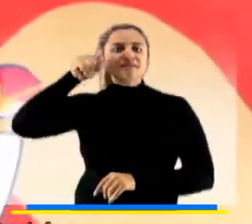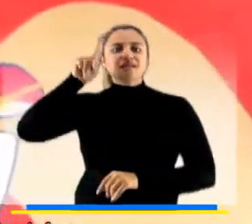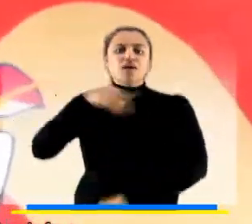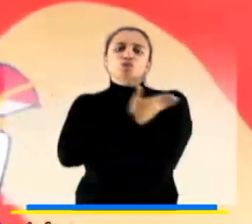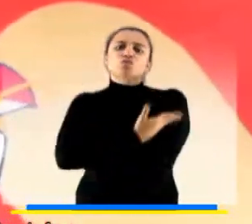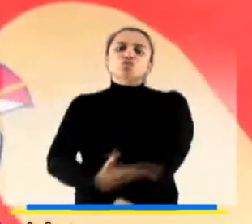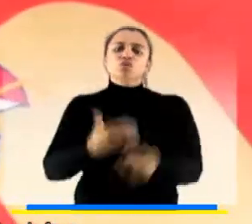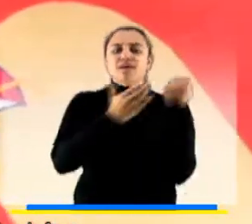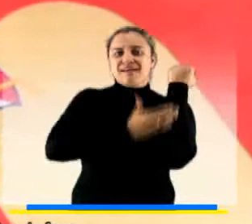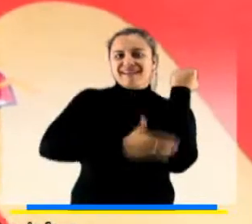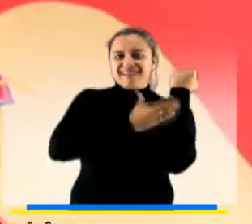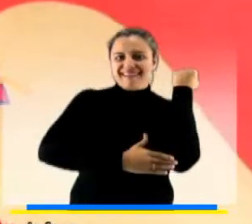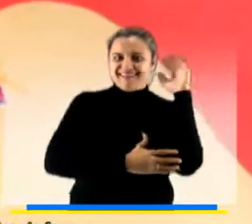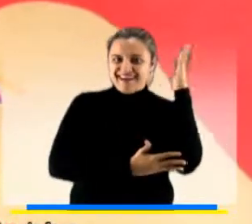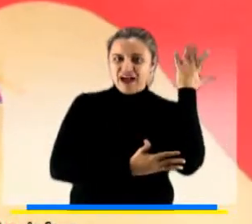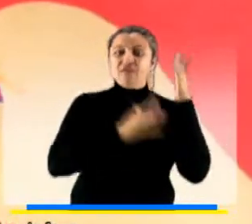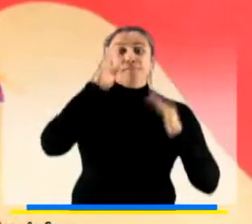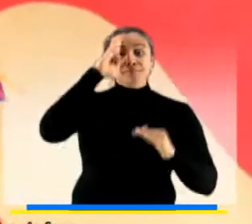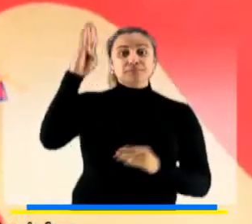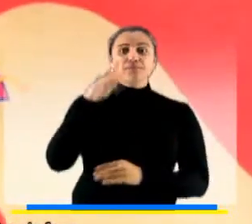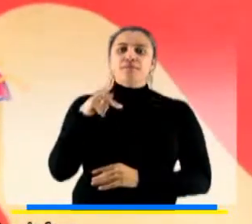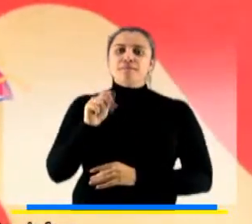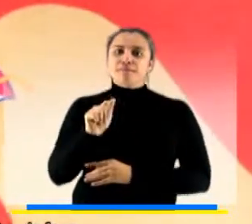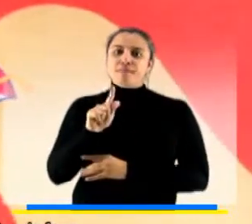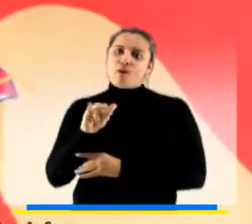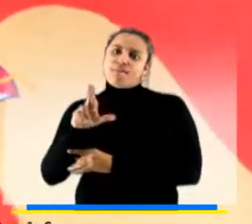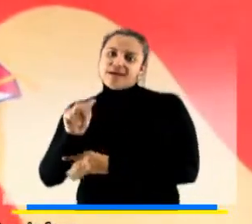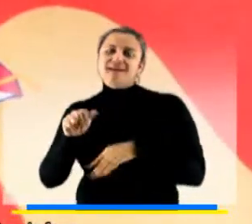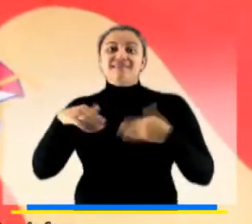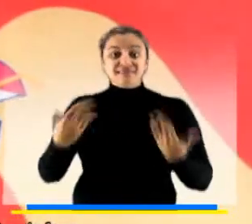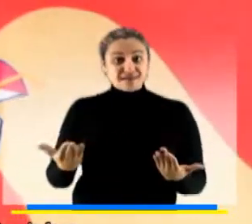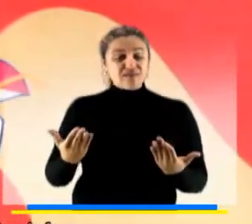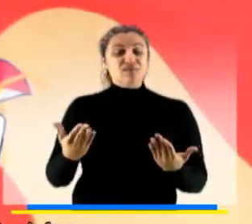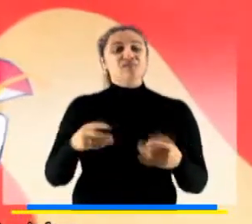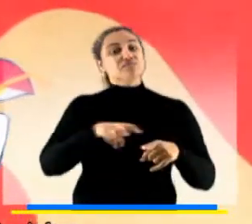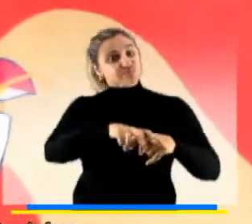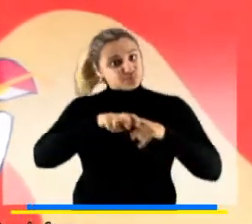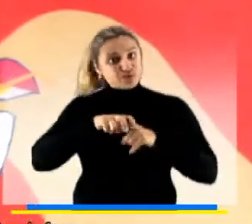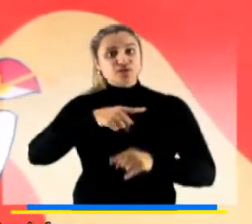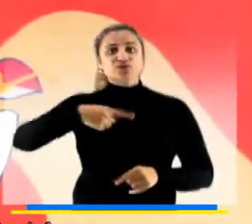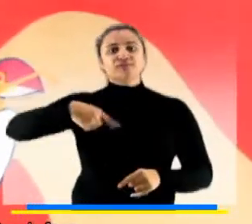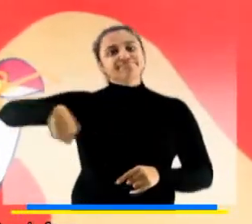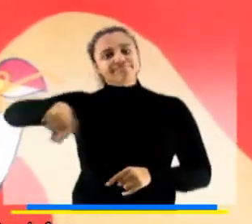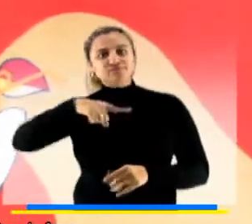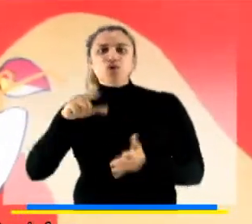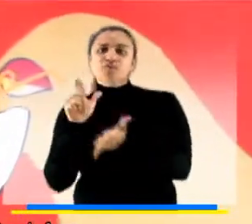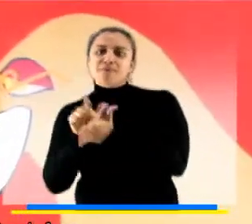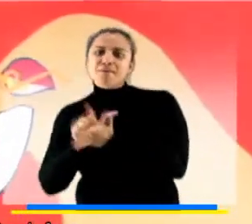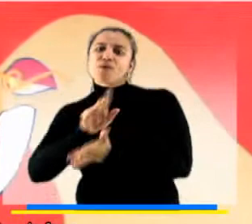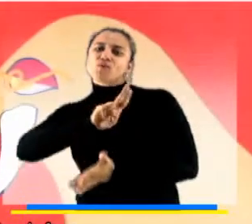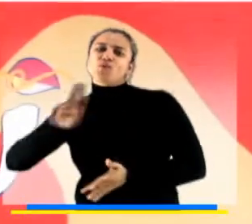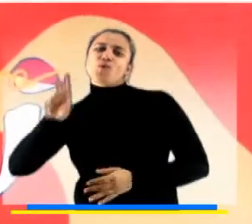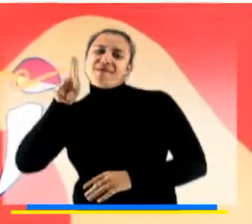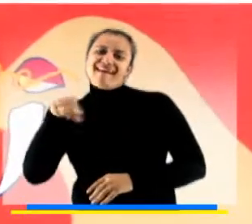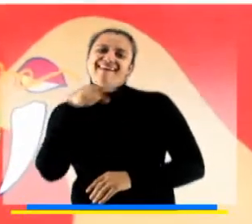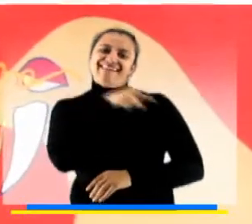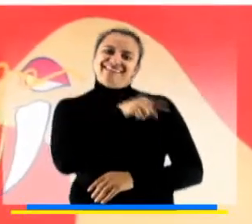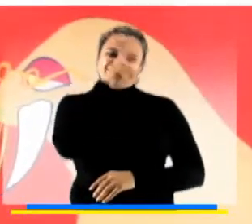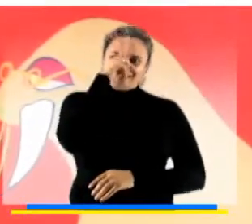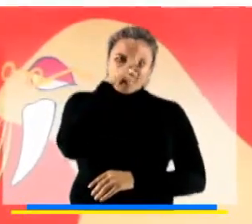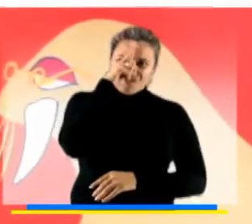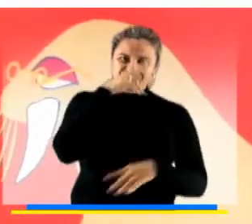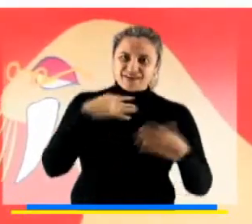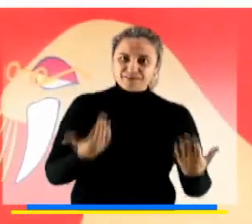inclusive de palmeiras. E é por esse motivo que as nossas folhas de papel se chamam assim.